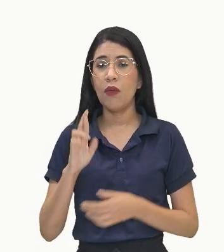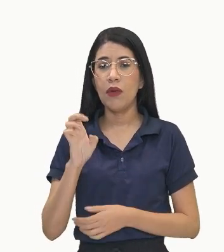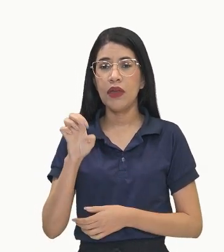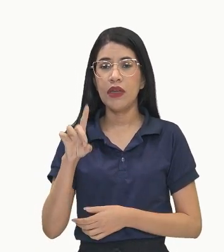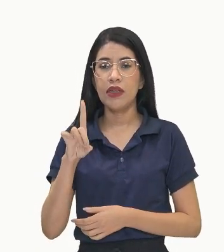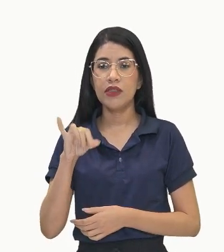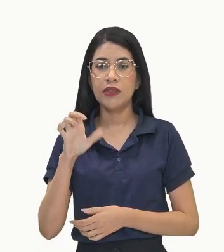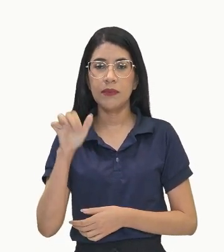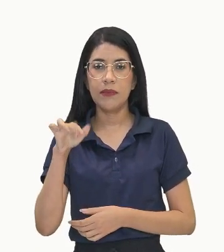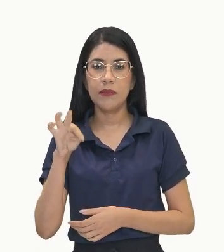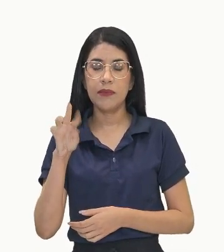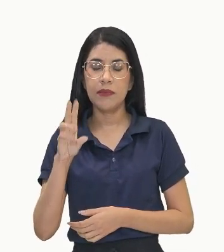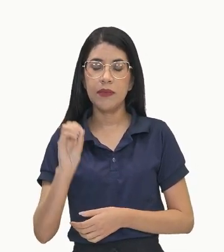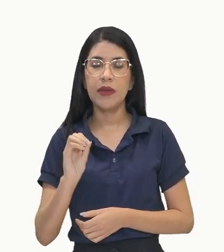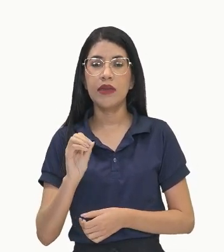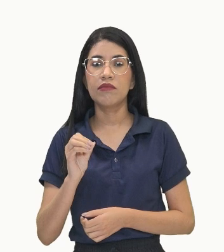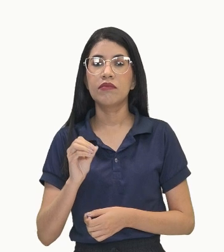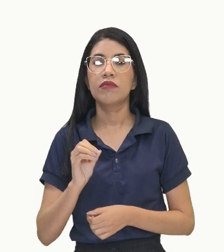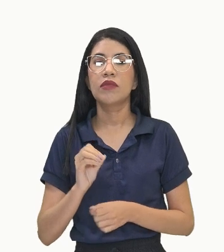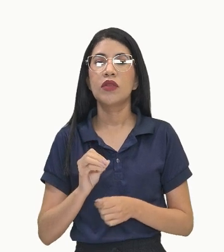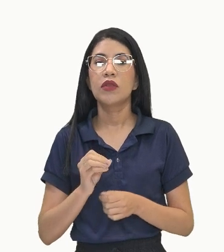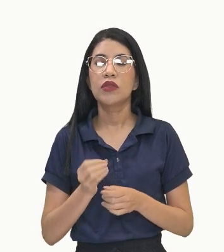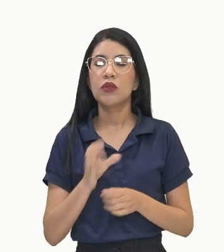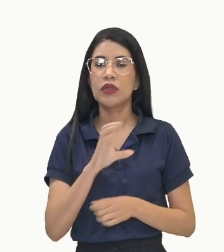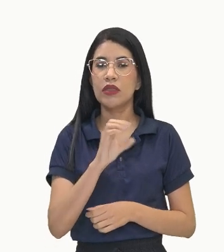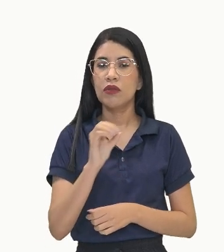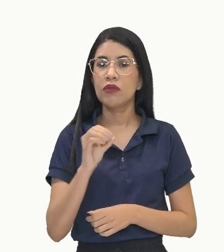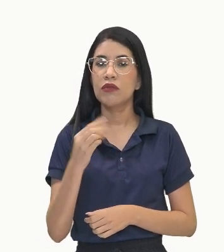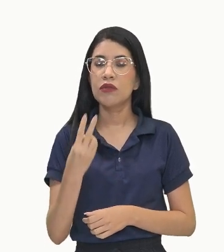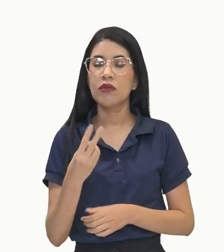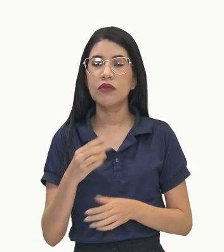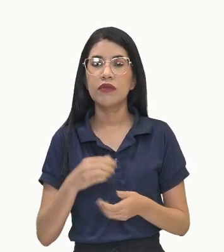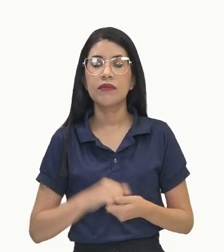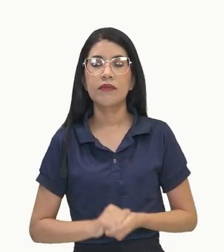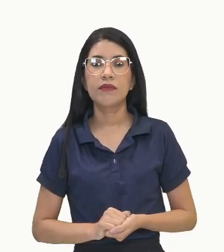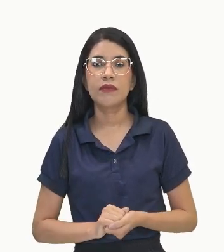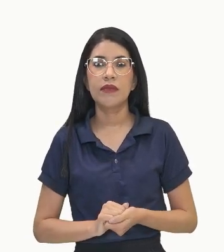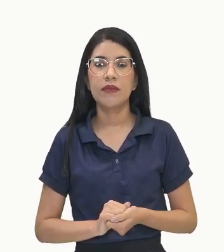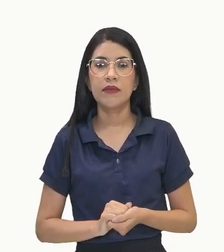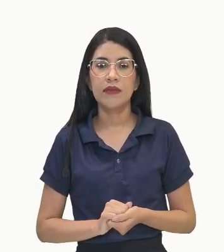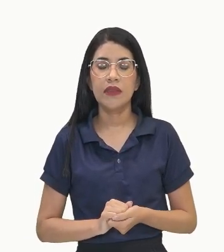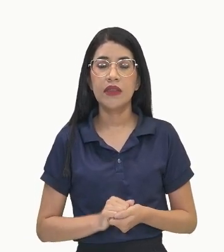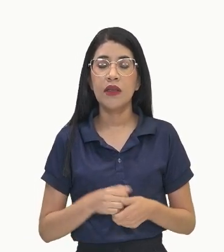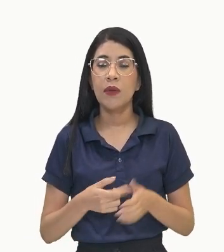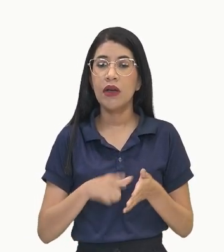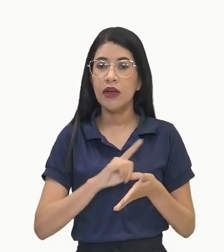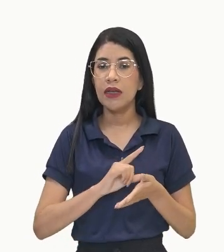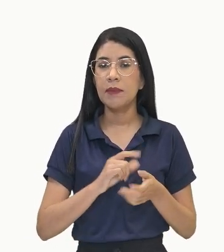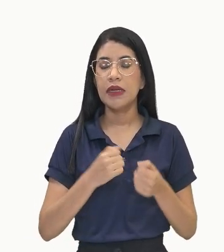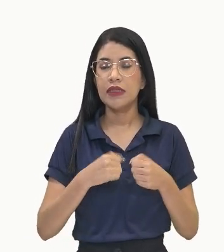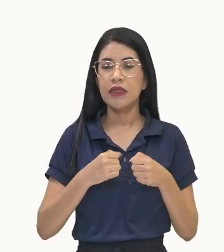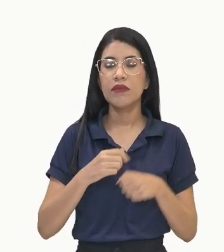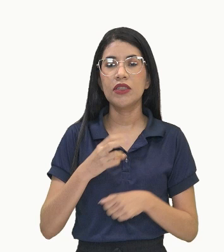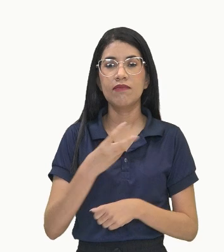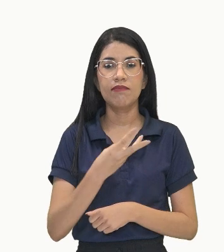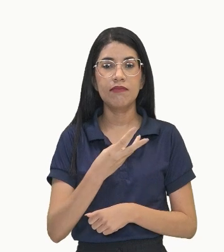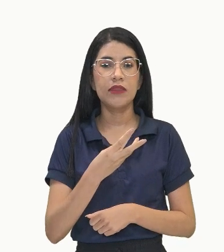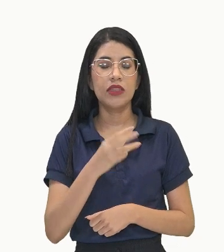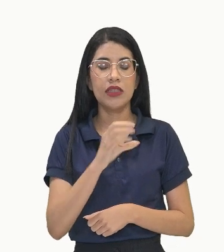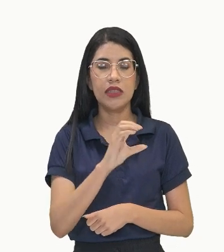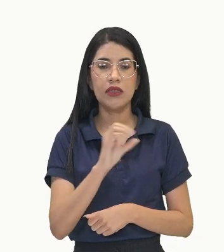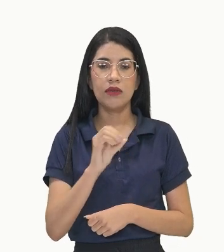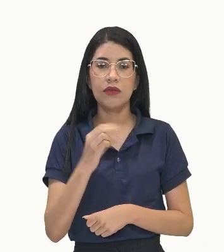preste atenção, de dióxido de carbono era de, então aqui era para produzir de CO2